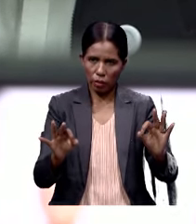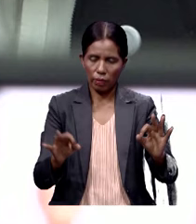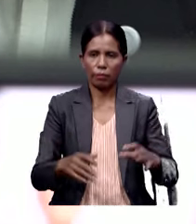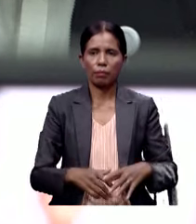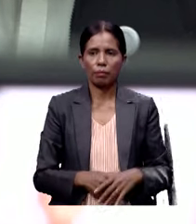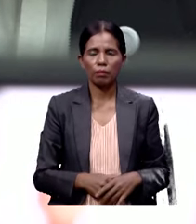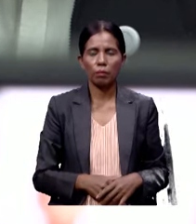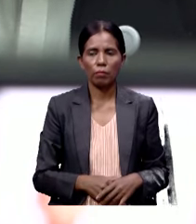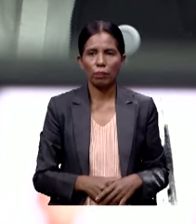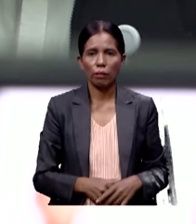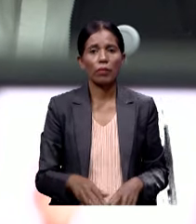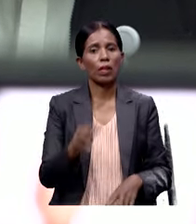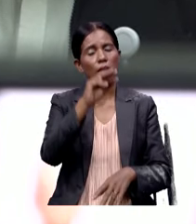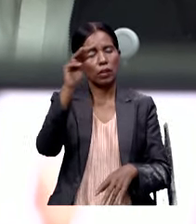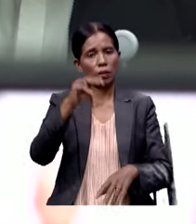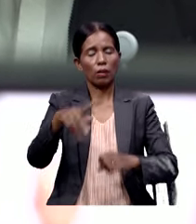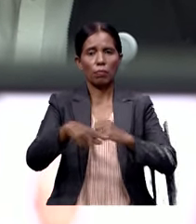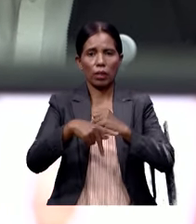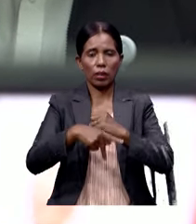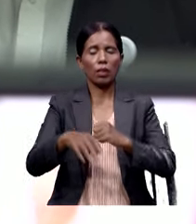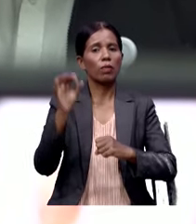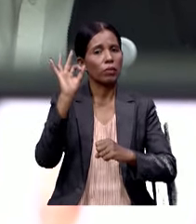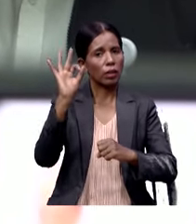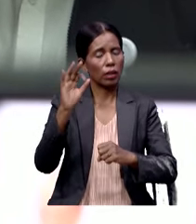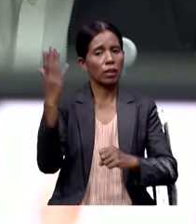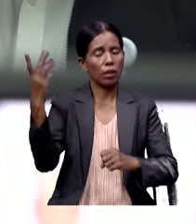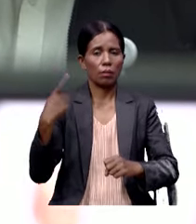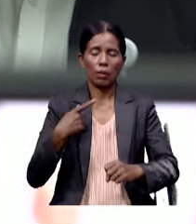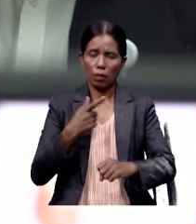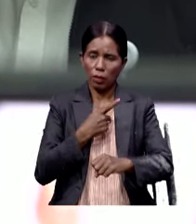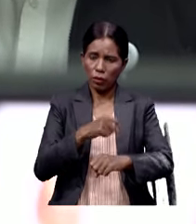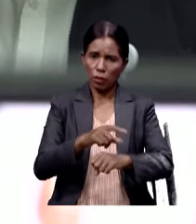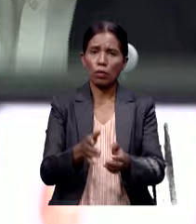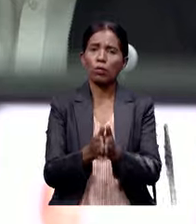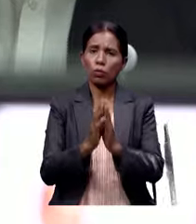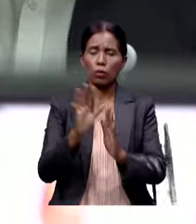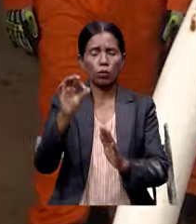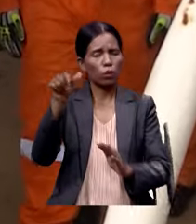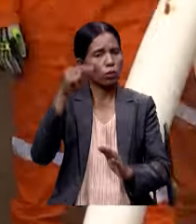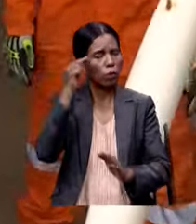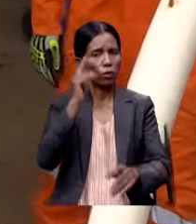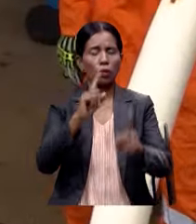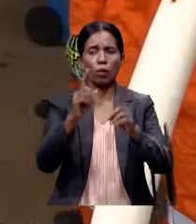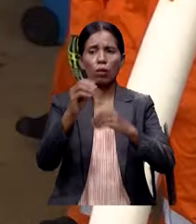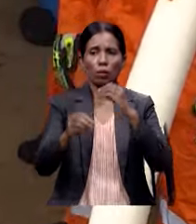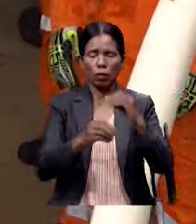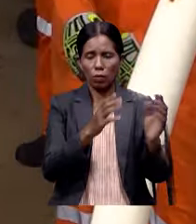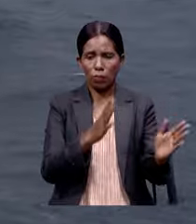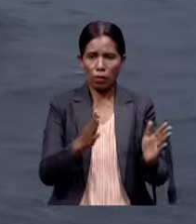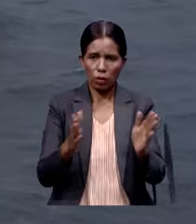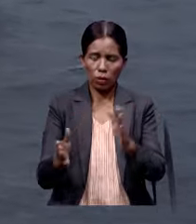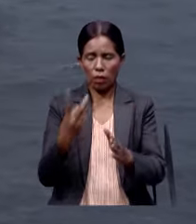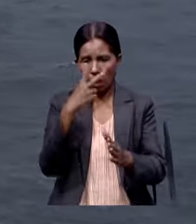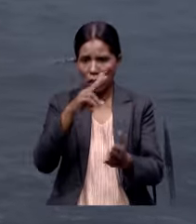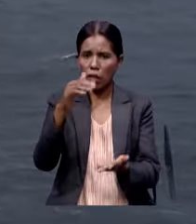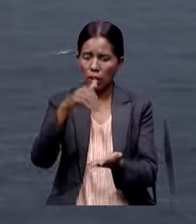dané. Segunda né, bancada Fretilini e Parlamento Nacional, o nono governo a tu explica progresso e investimento na